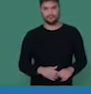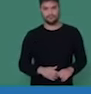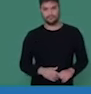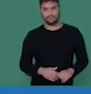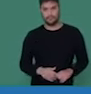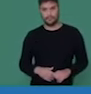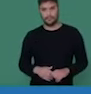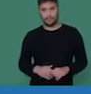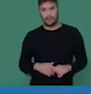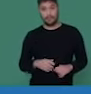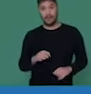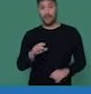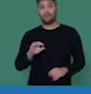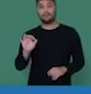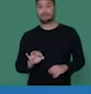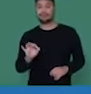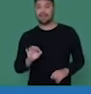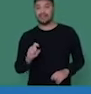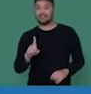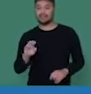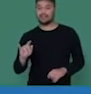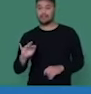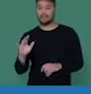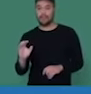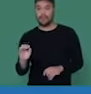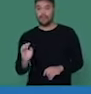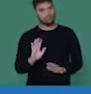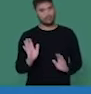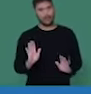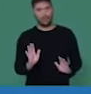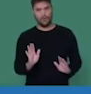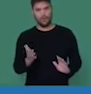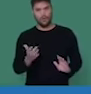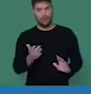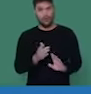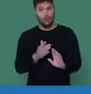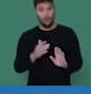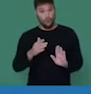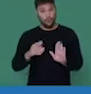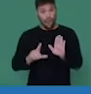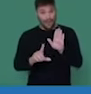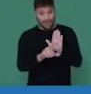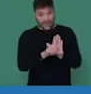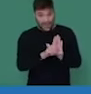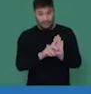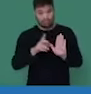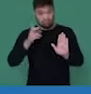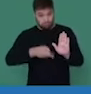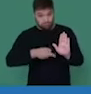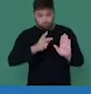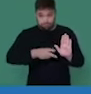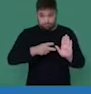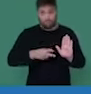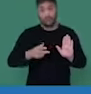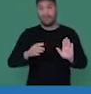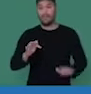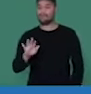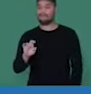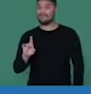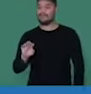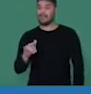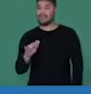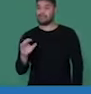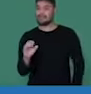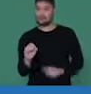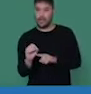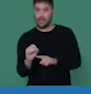cláusula de desempenho. A essência do nosso sistema político está intacta. Federação partidária foi um dos maiores